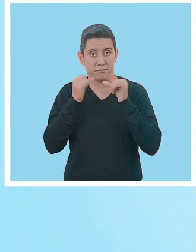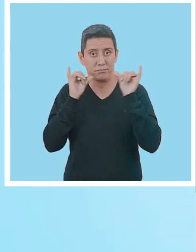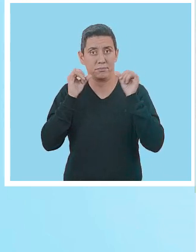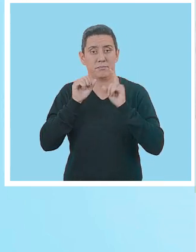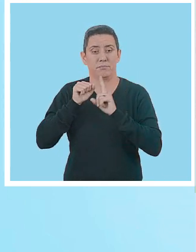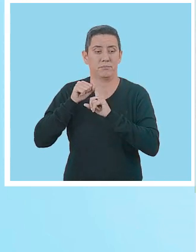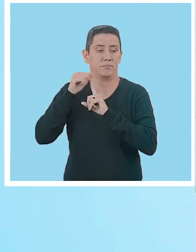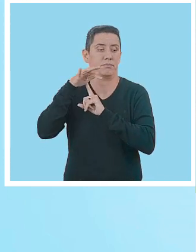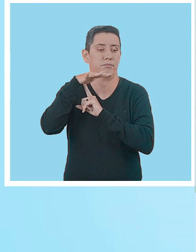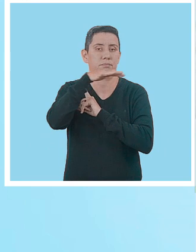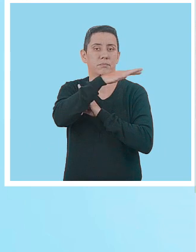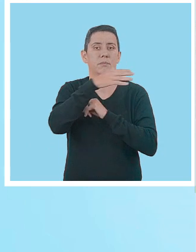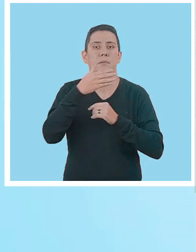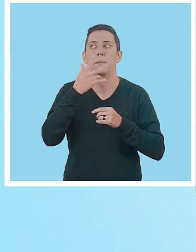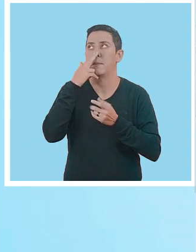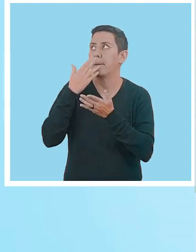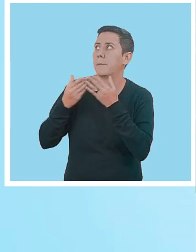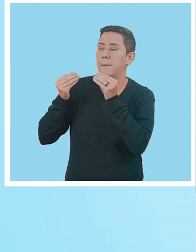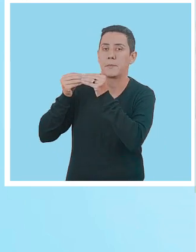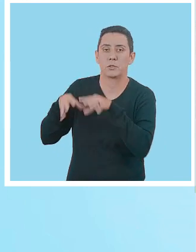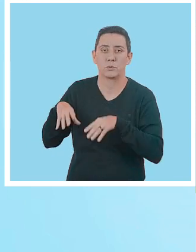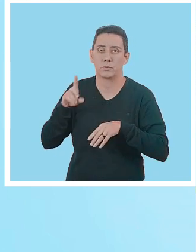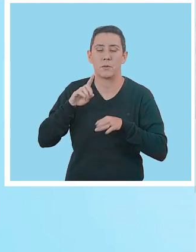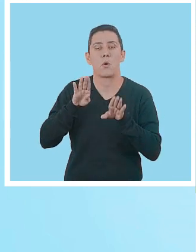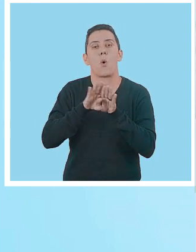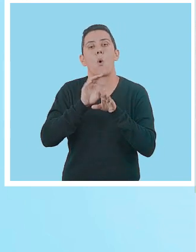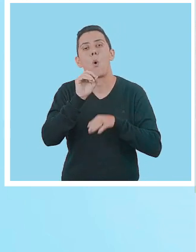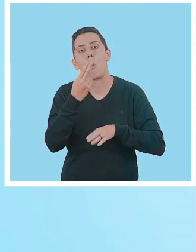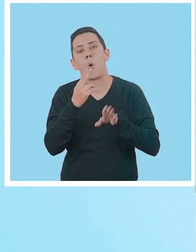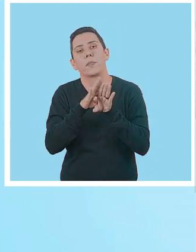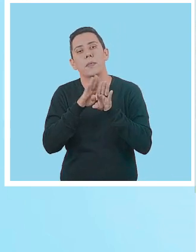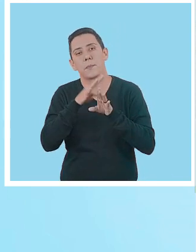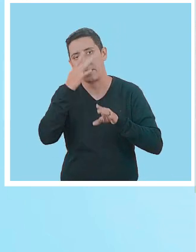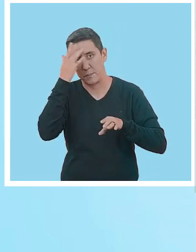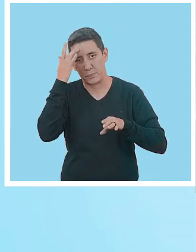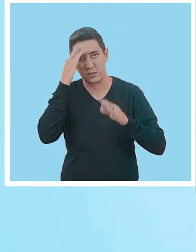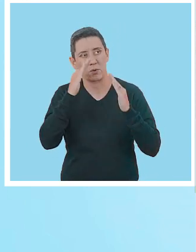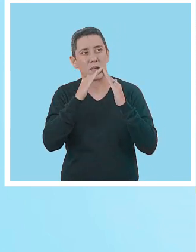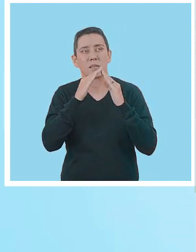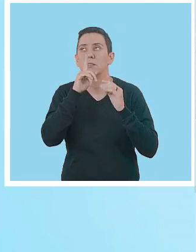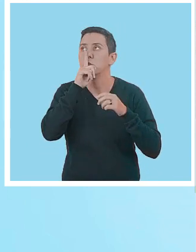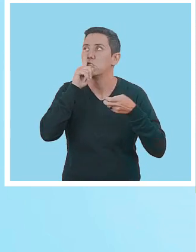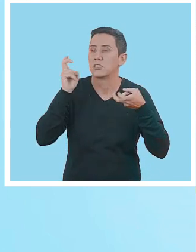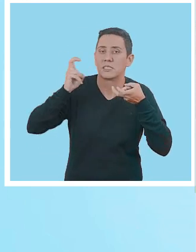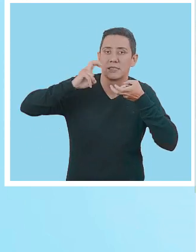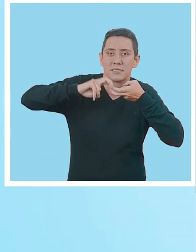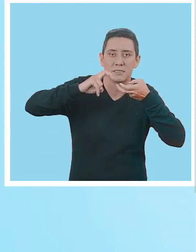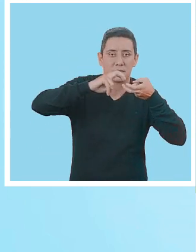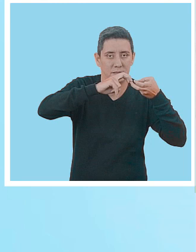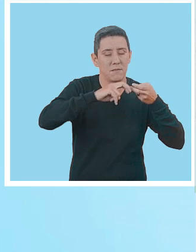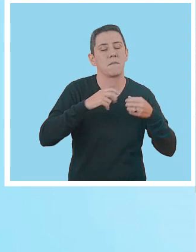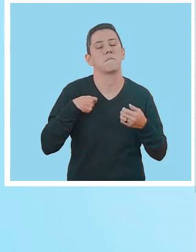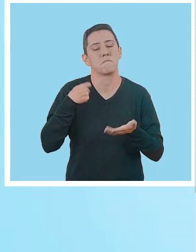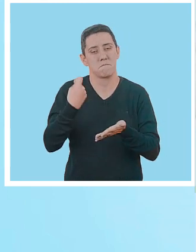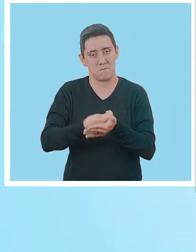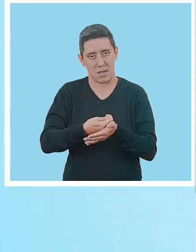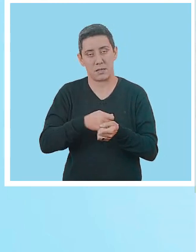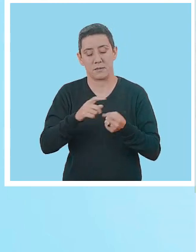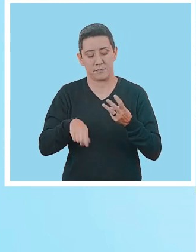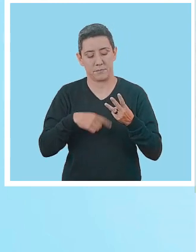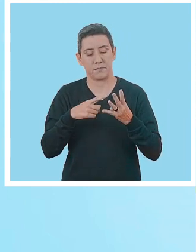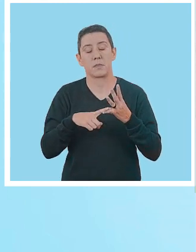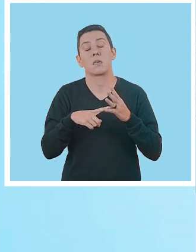pela transmissão mas também é perdas por gatos também a gente paga tá e impostos